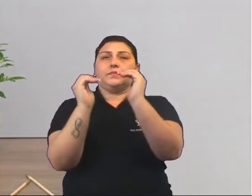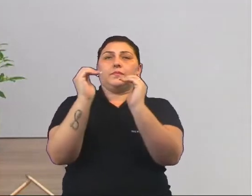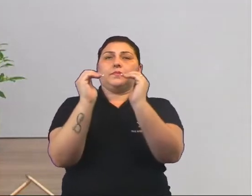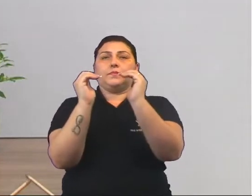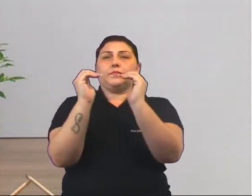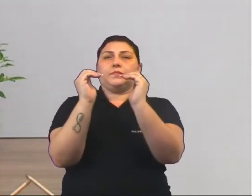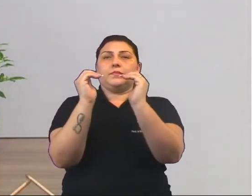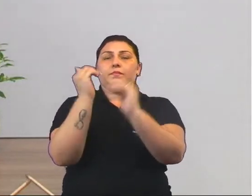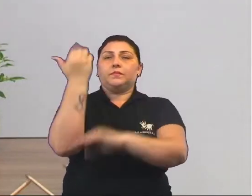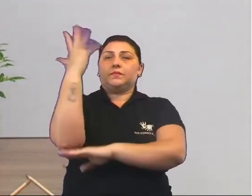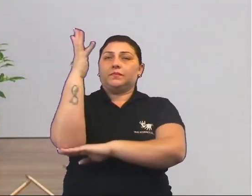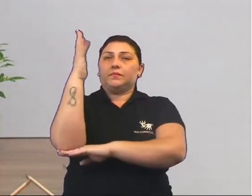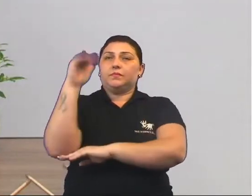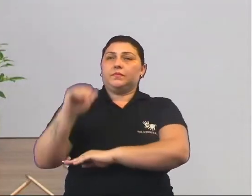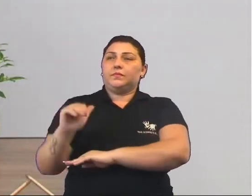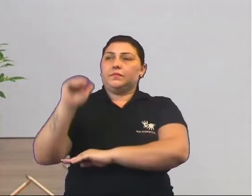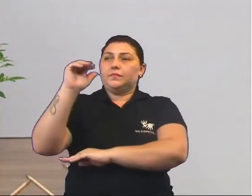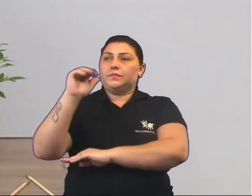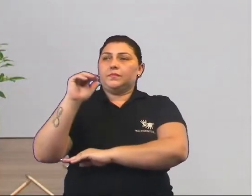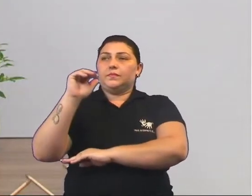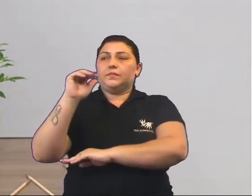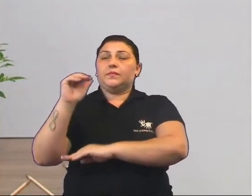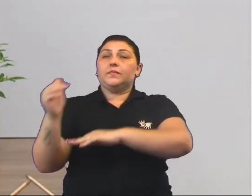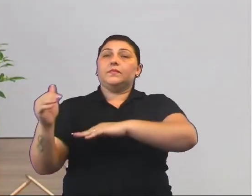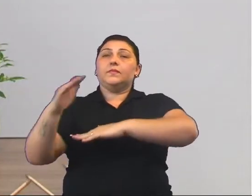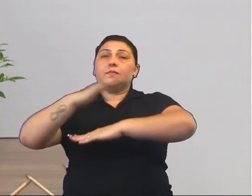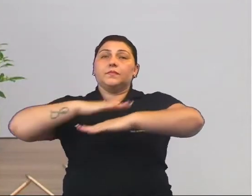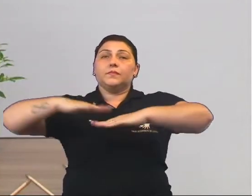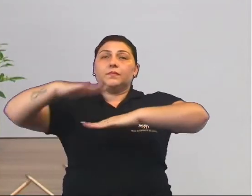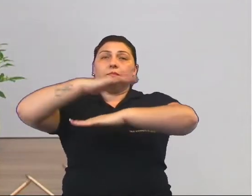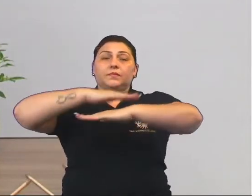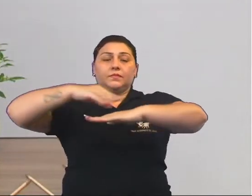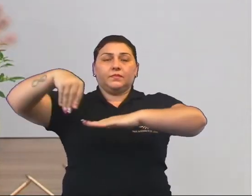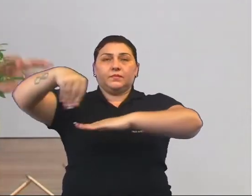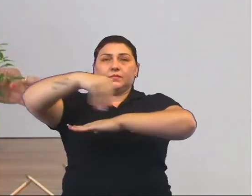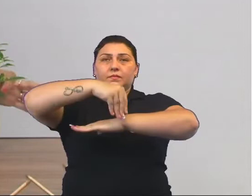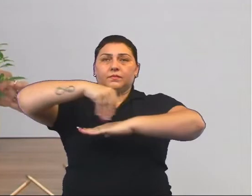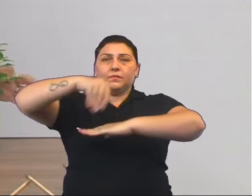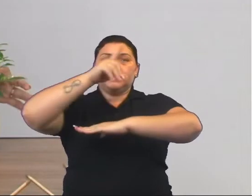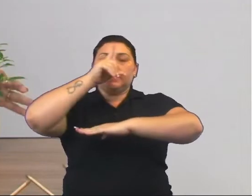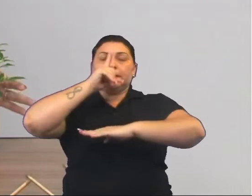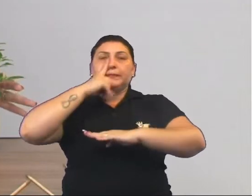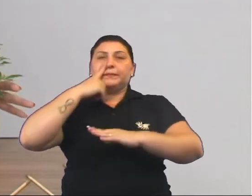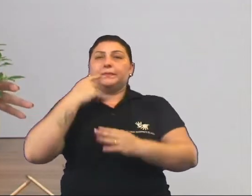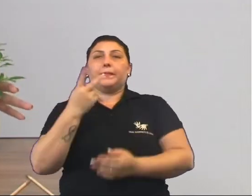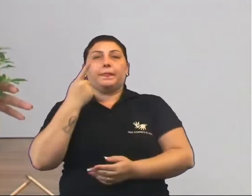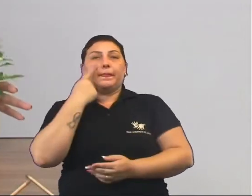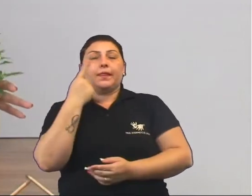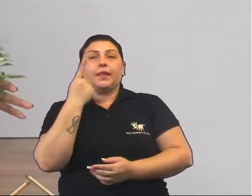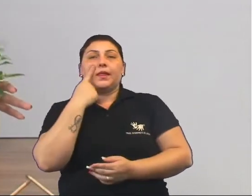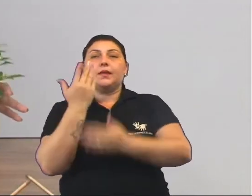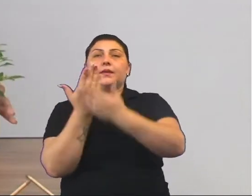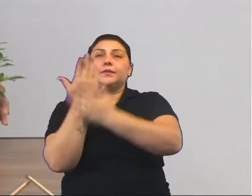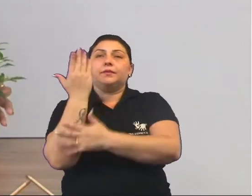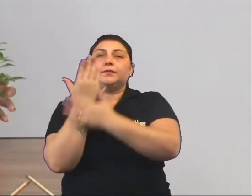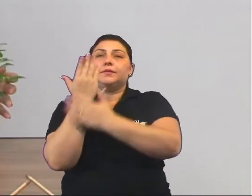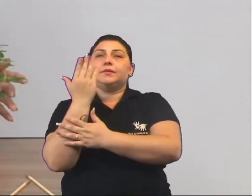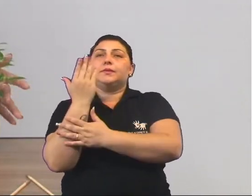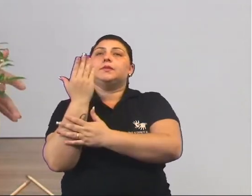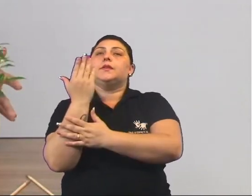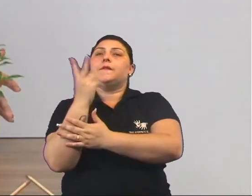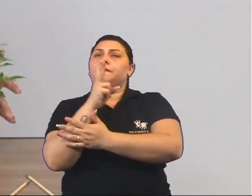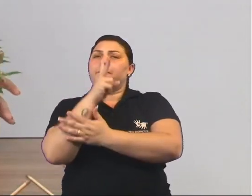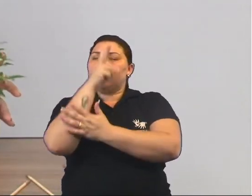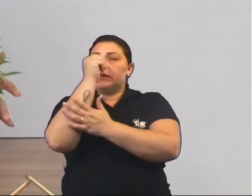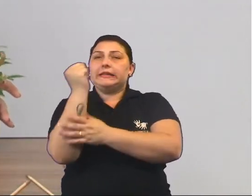planta. O caule, ele cresce acima, certo? Da terra. Na nossa plantinha, veja que o caule é bem firme.